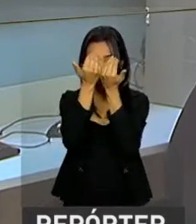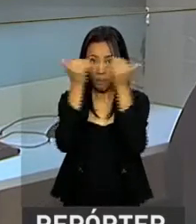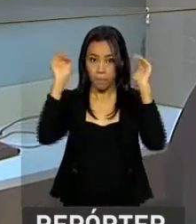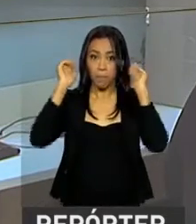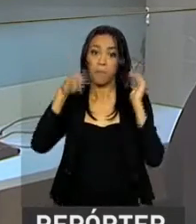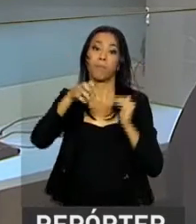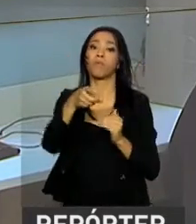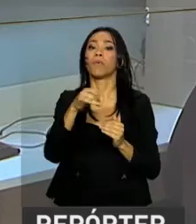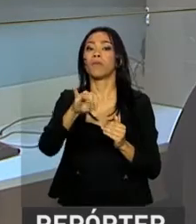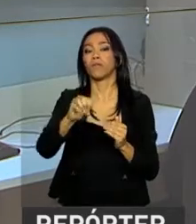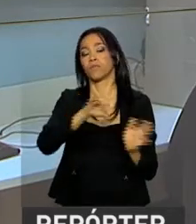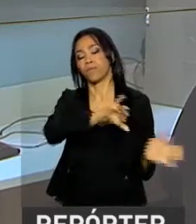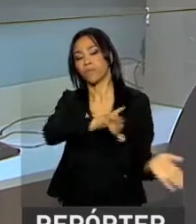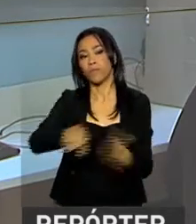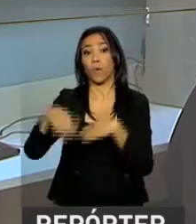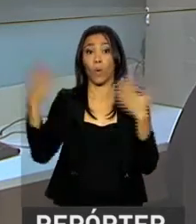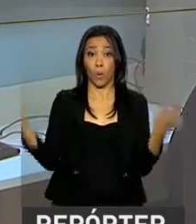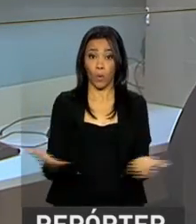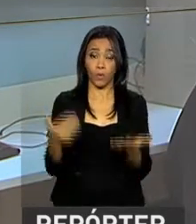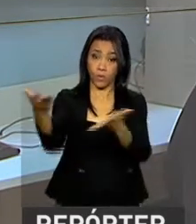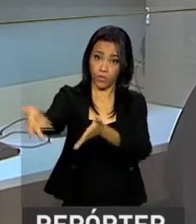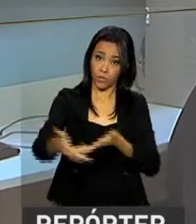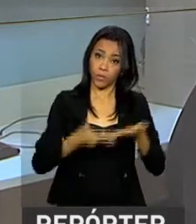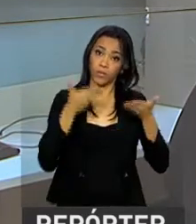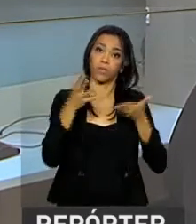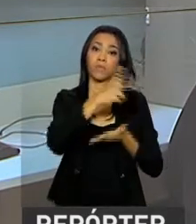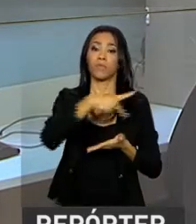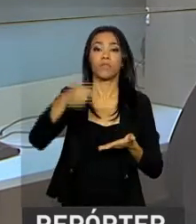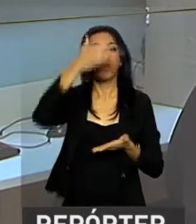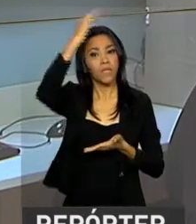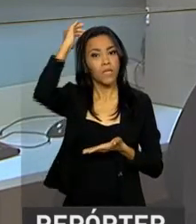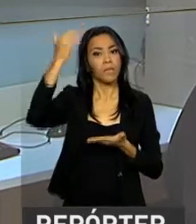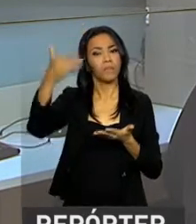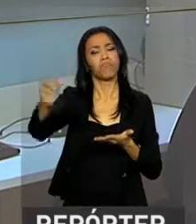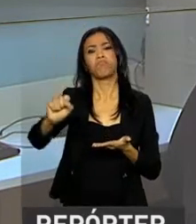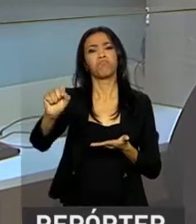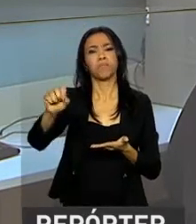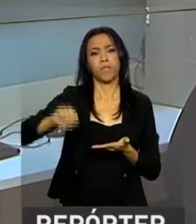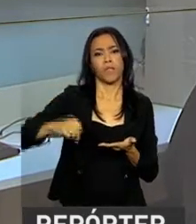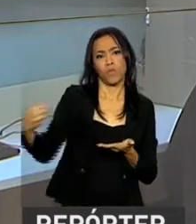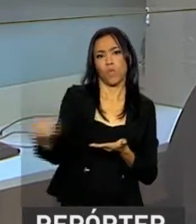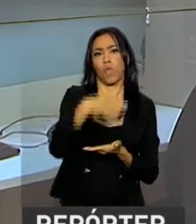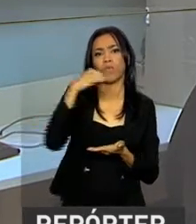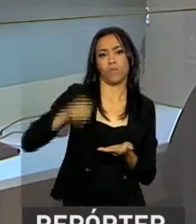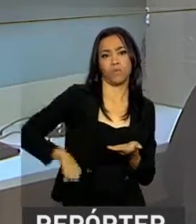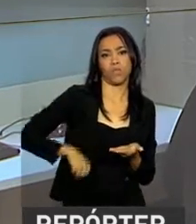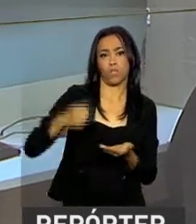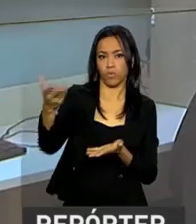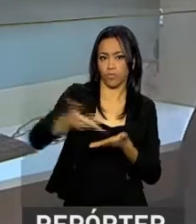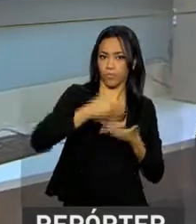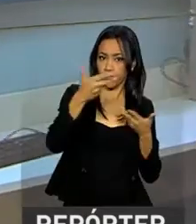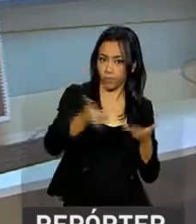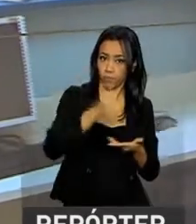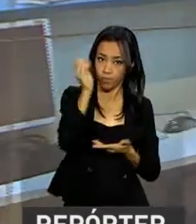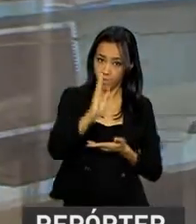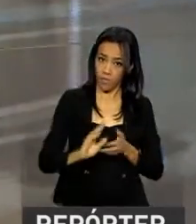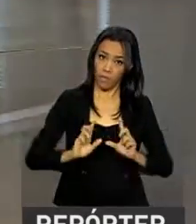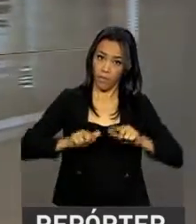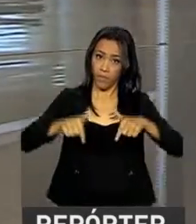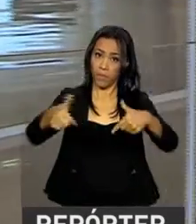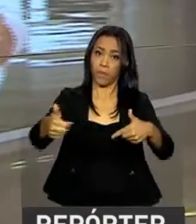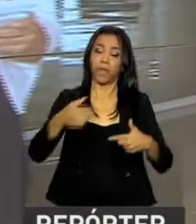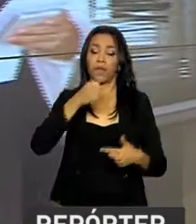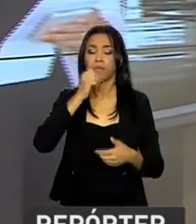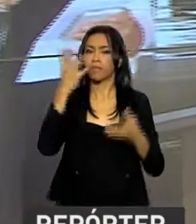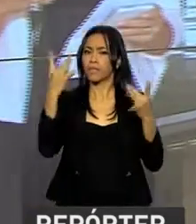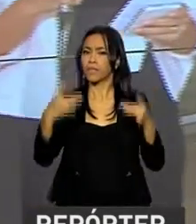vai receber as credenciais de novos embaixadores estrangeiros que vão atuar no Brasil. Paola Diort traz ao vivo para a